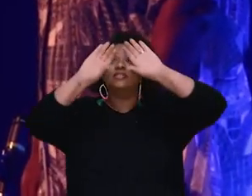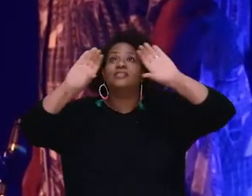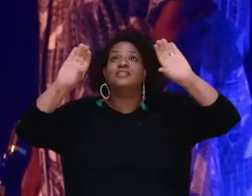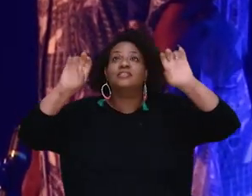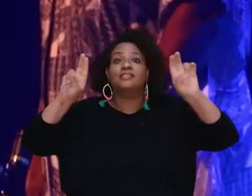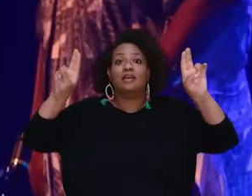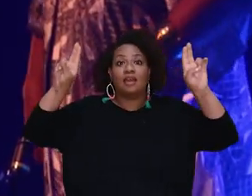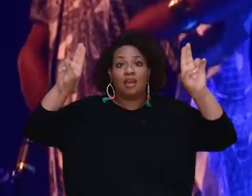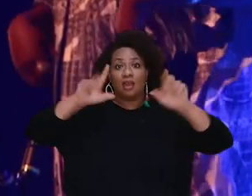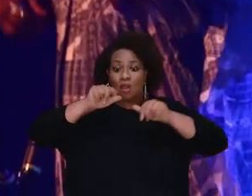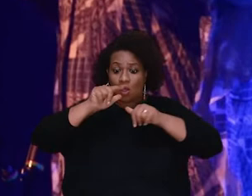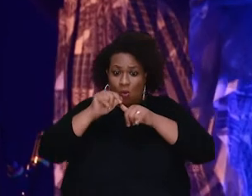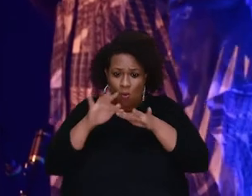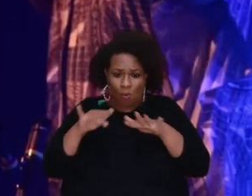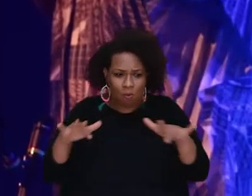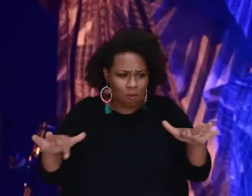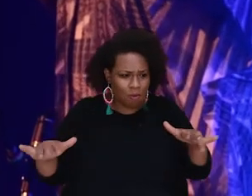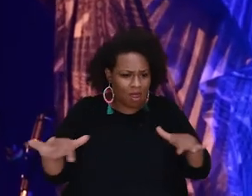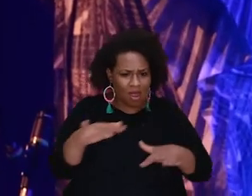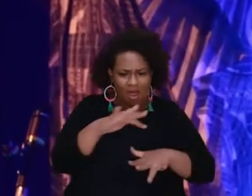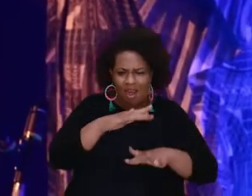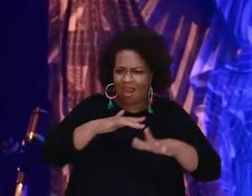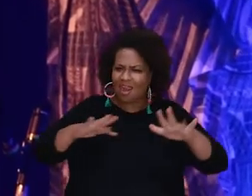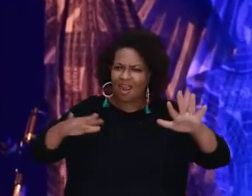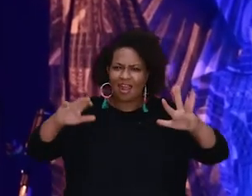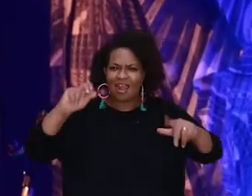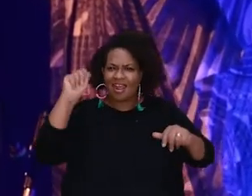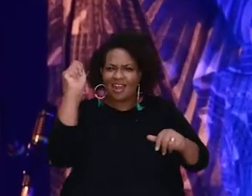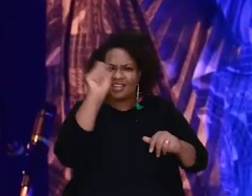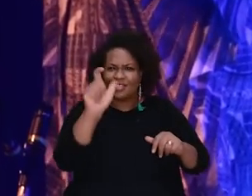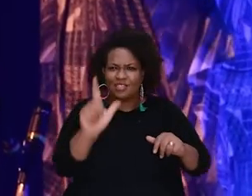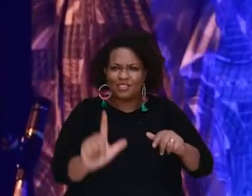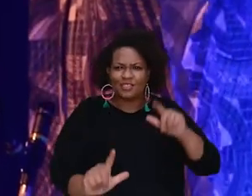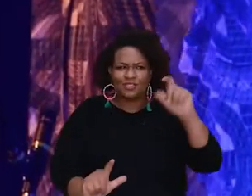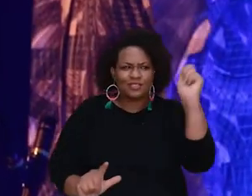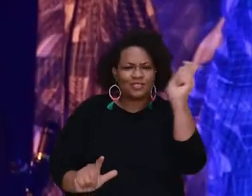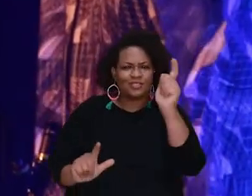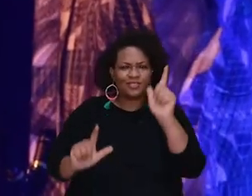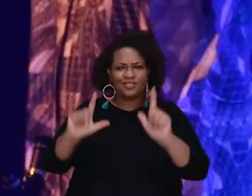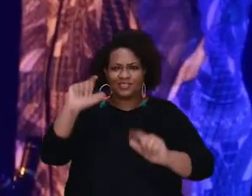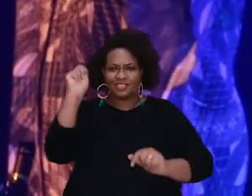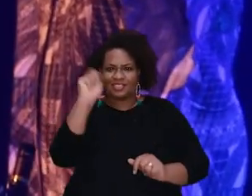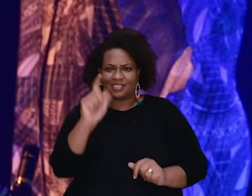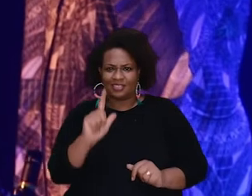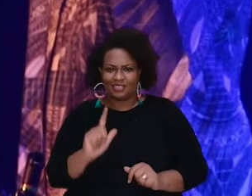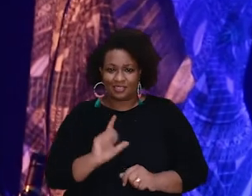distante. O céu, o mar, tudo é